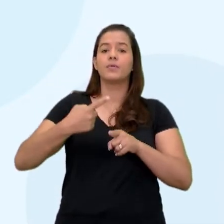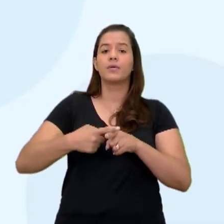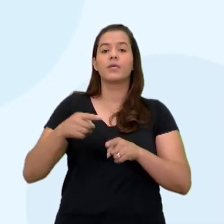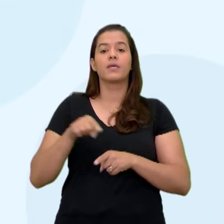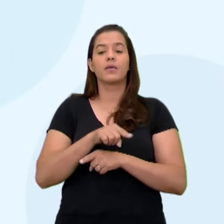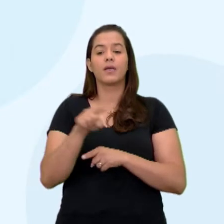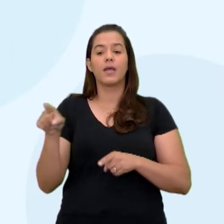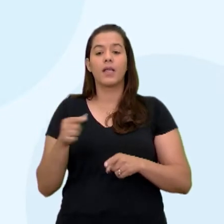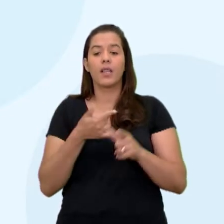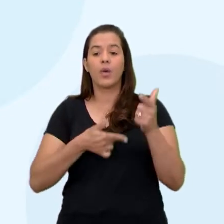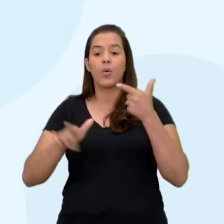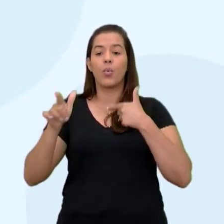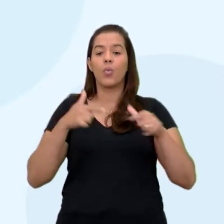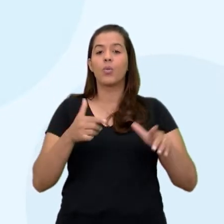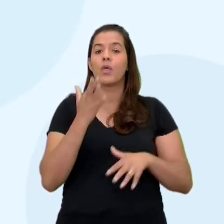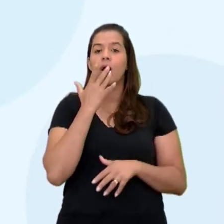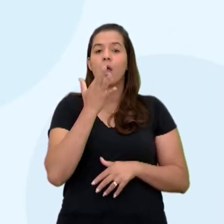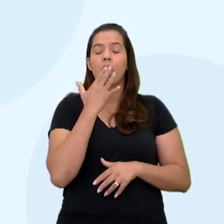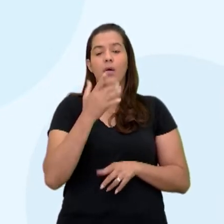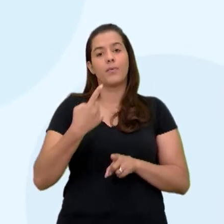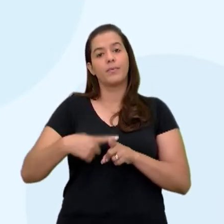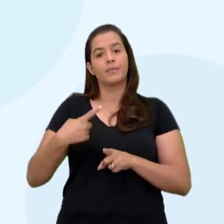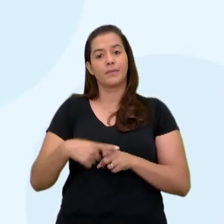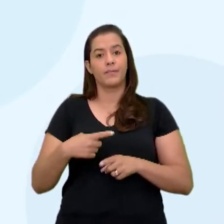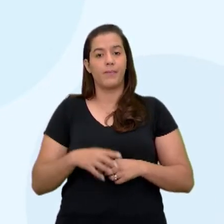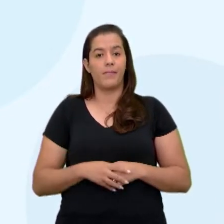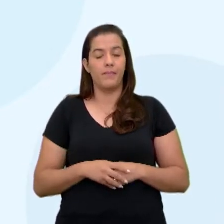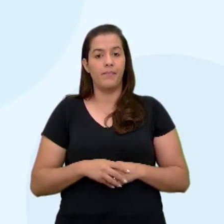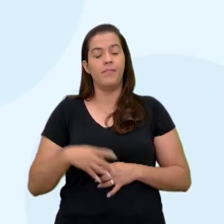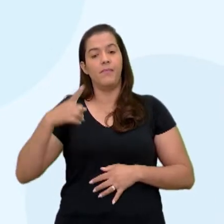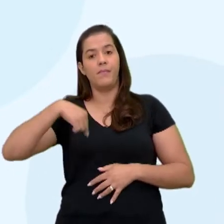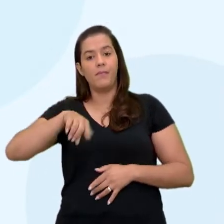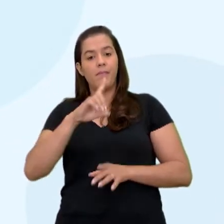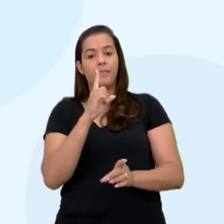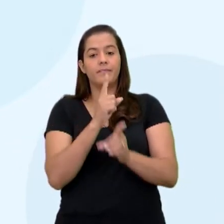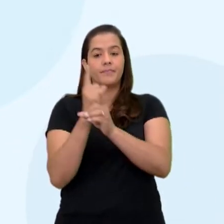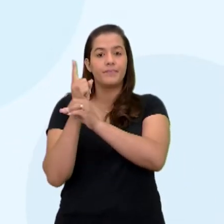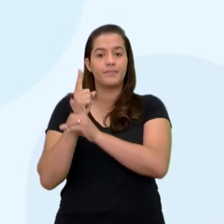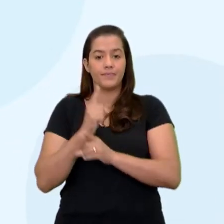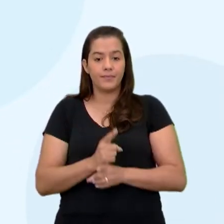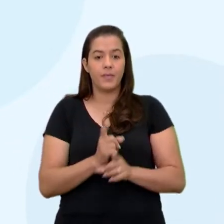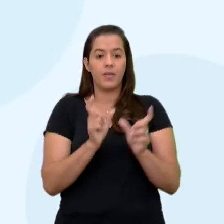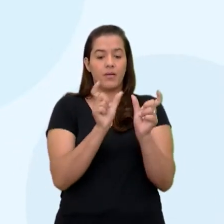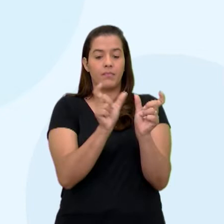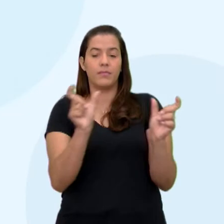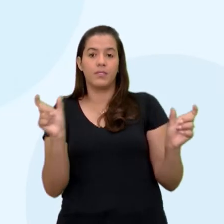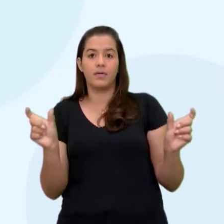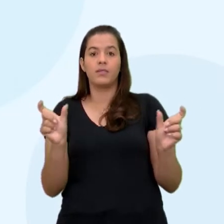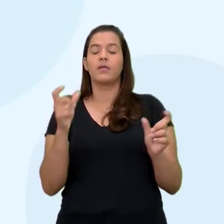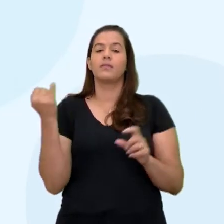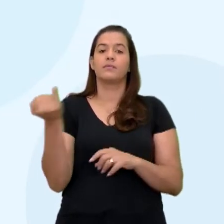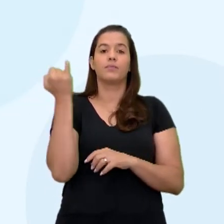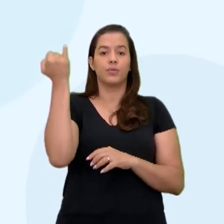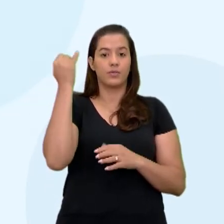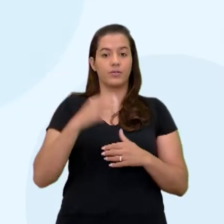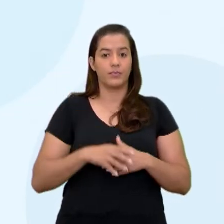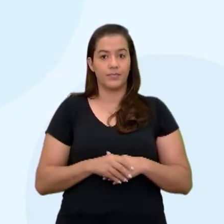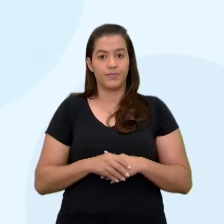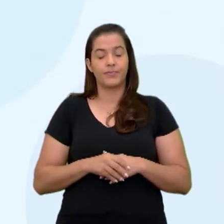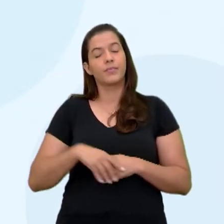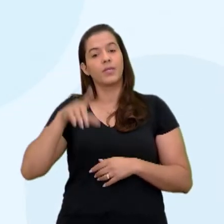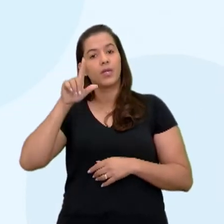outra cor, prof? Porque eu consegui localizar algumas palavras-chave e fica aqui